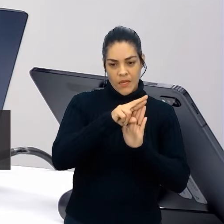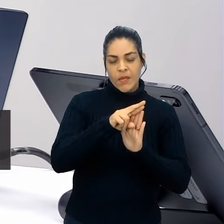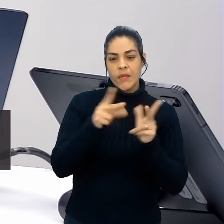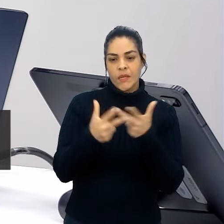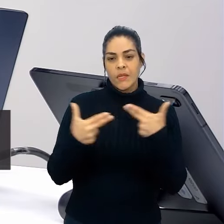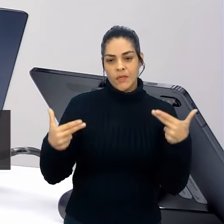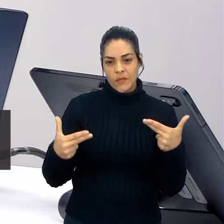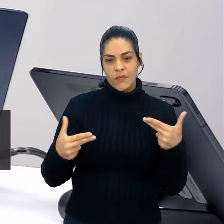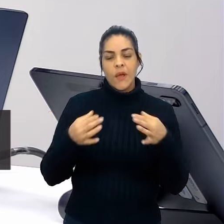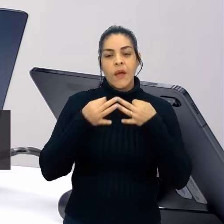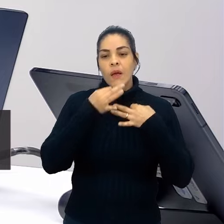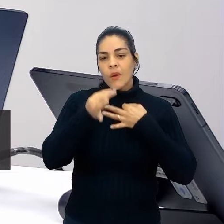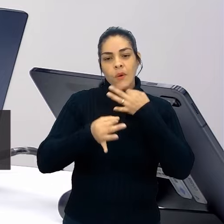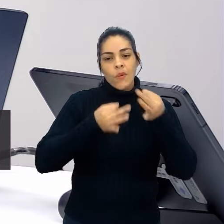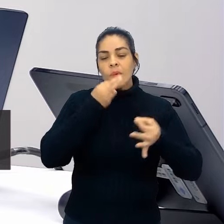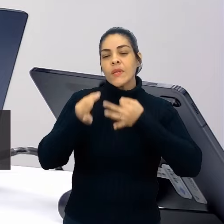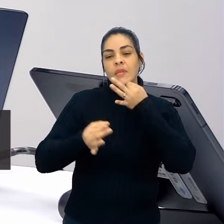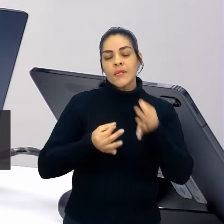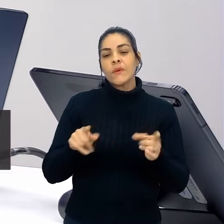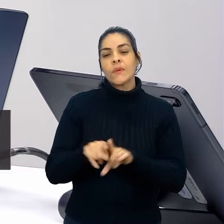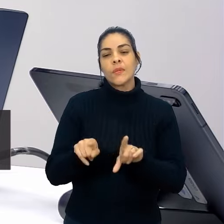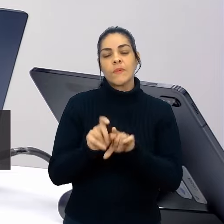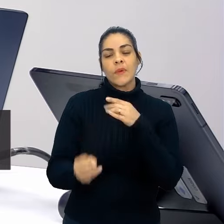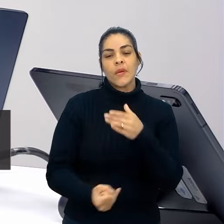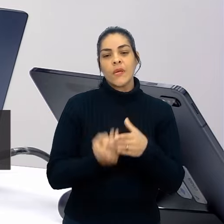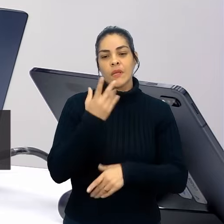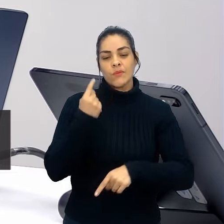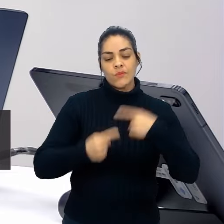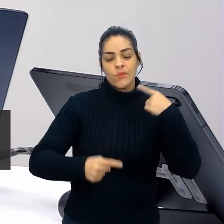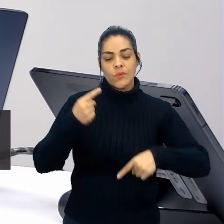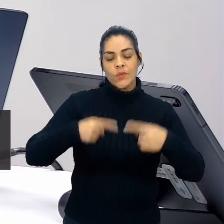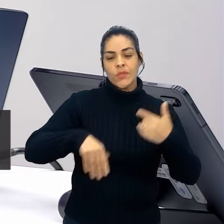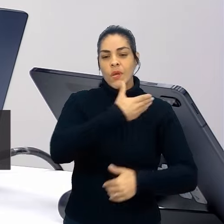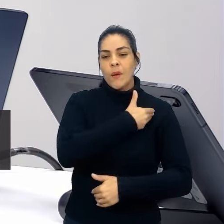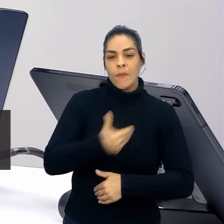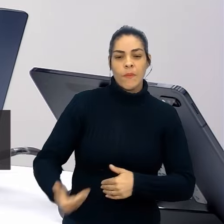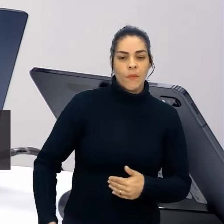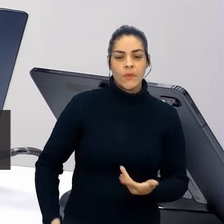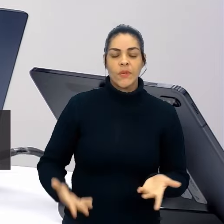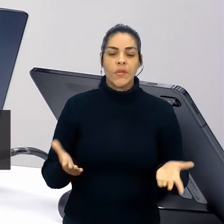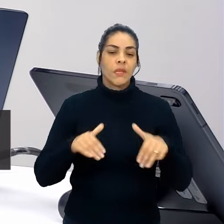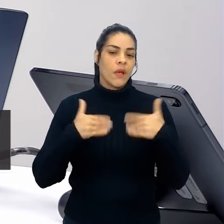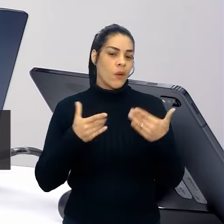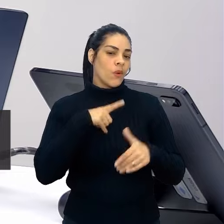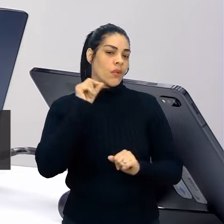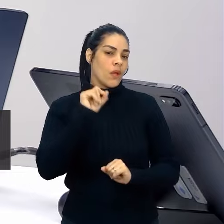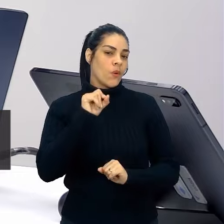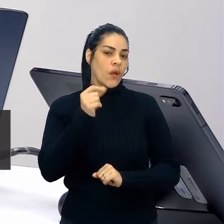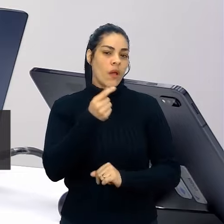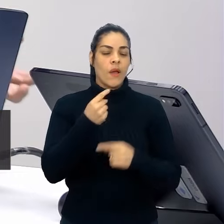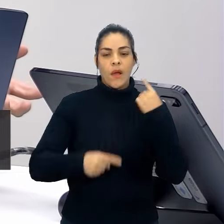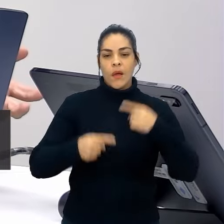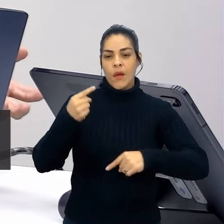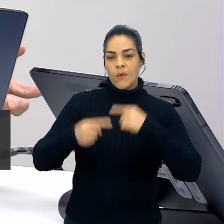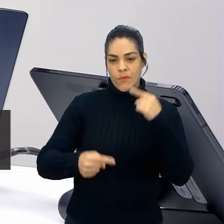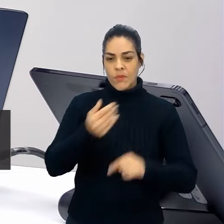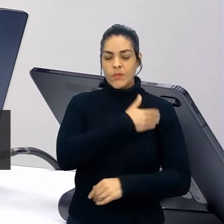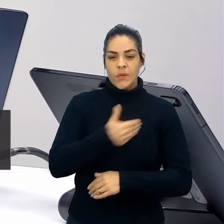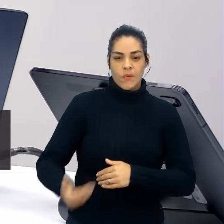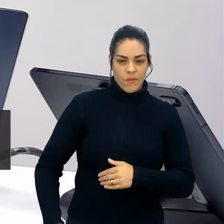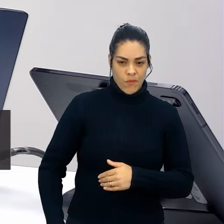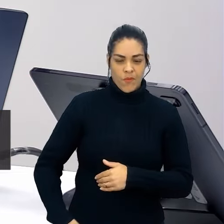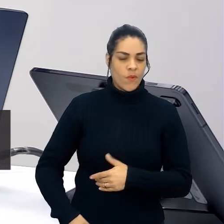para a regulamentação e criação de políticas públicas, Kimie. E aí tem as políticas públicas reguladoras,